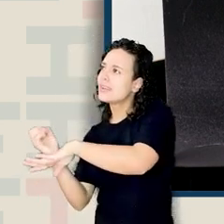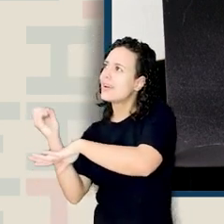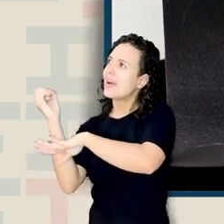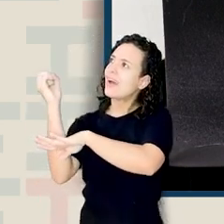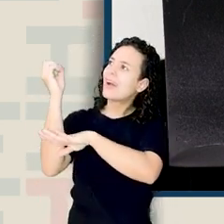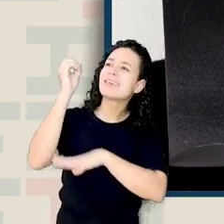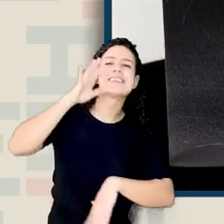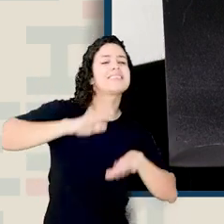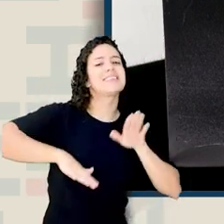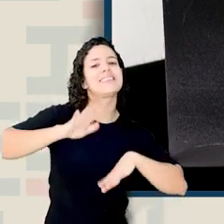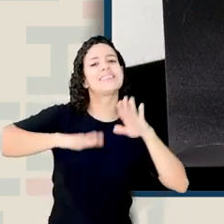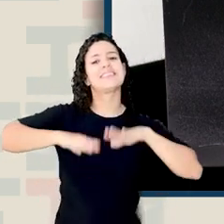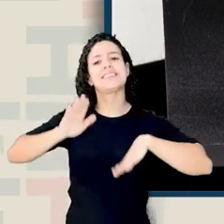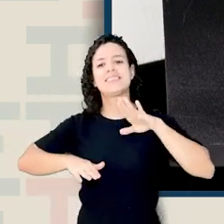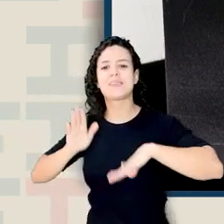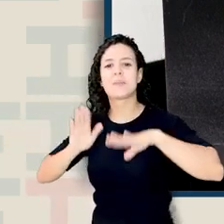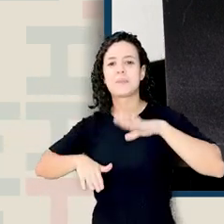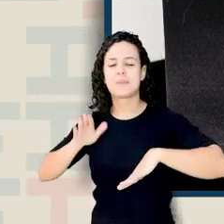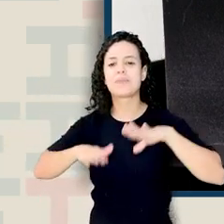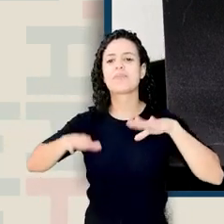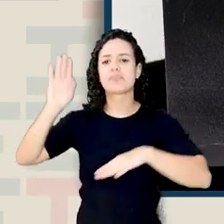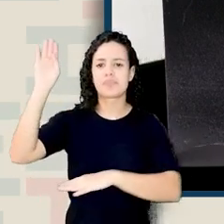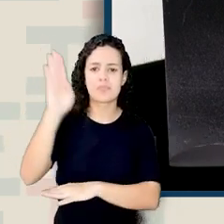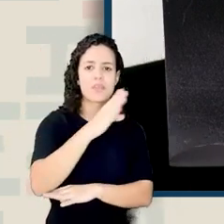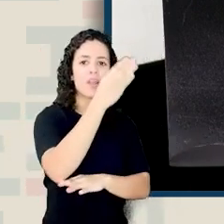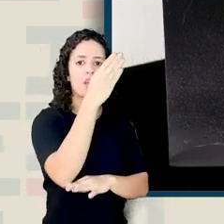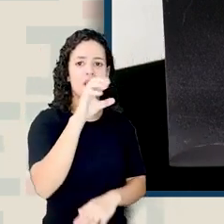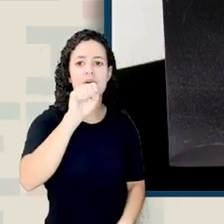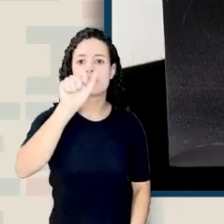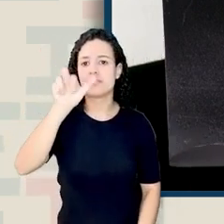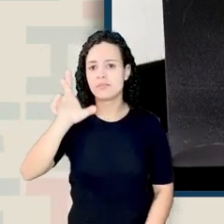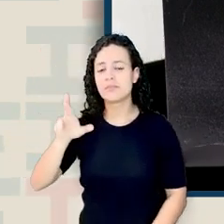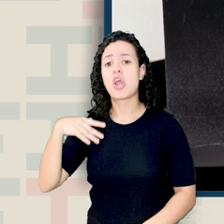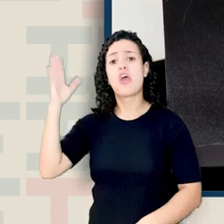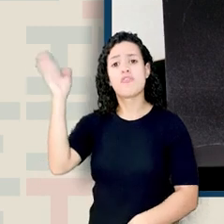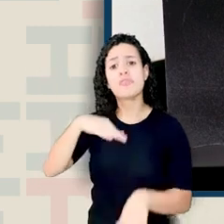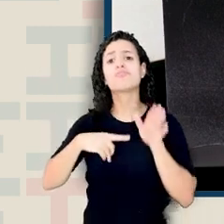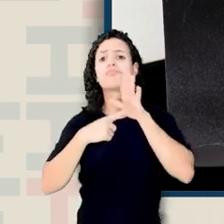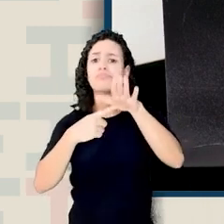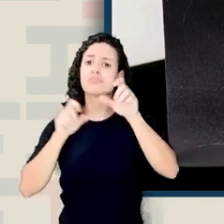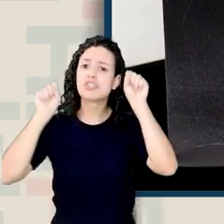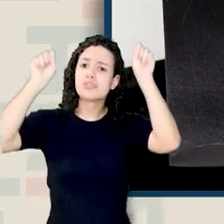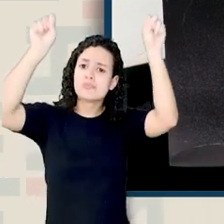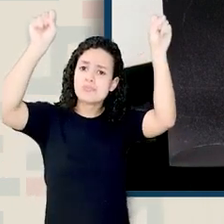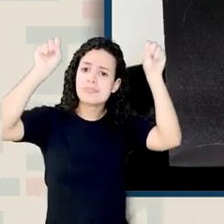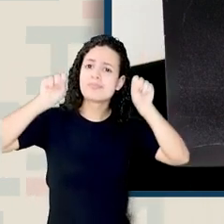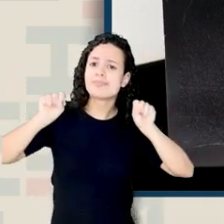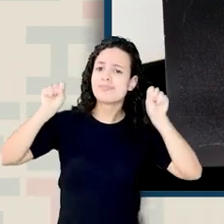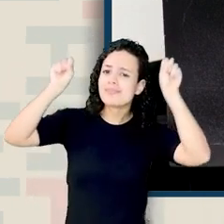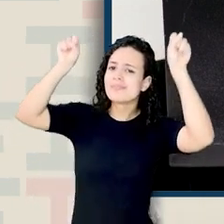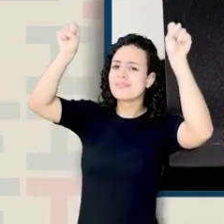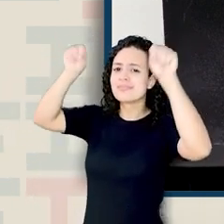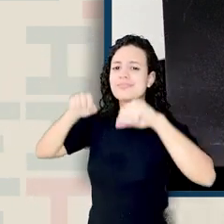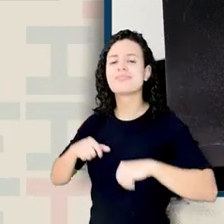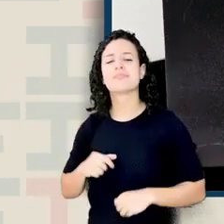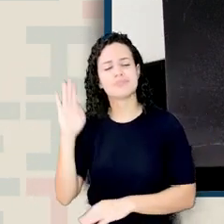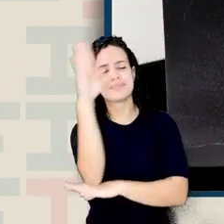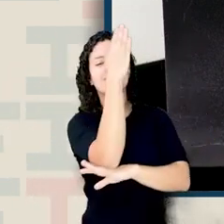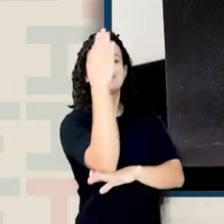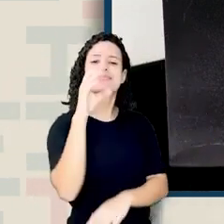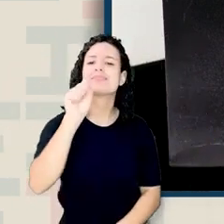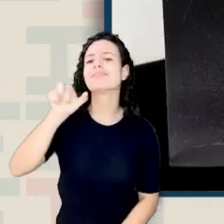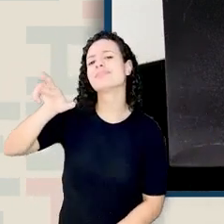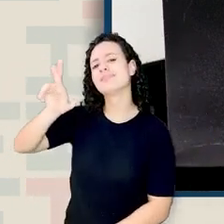nessa batucada. Maracatu solá, eu vim me apresentar o Xangô, Xangô.